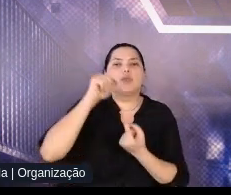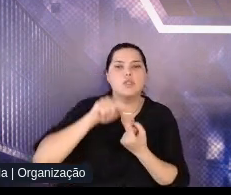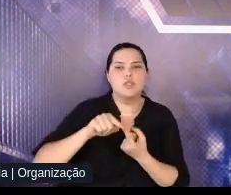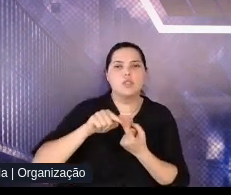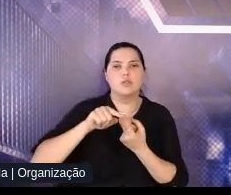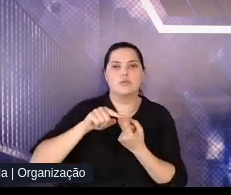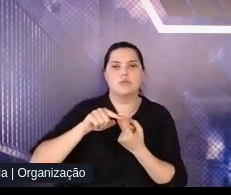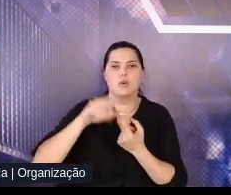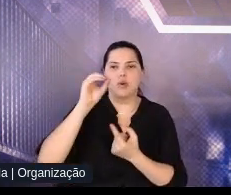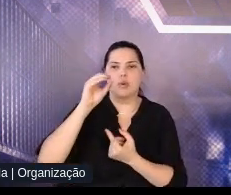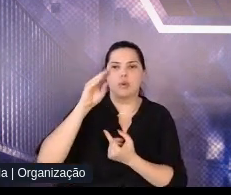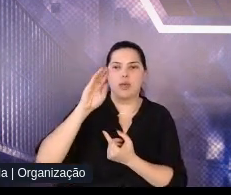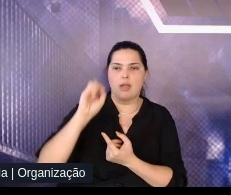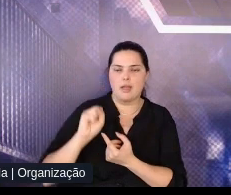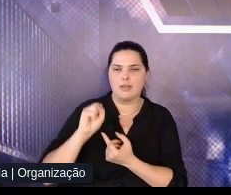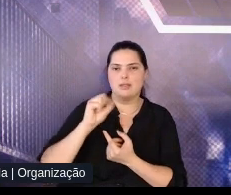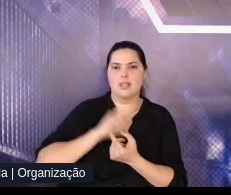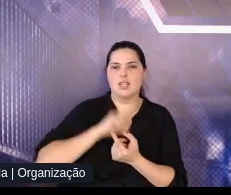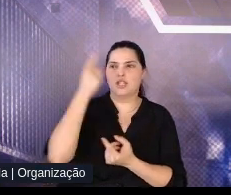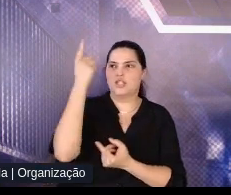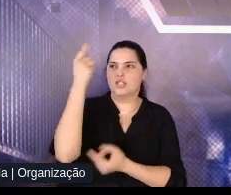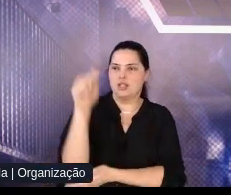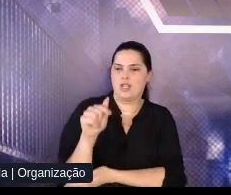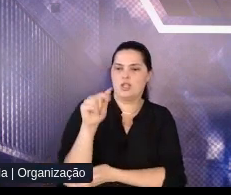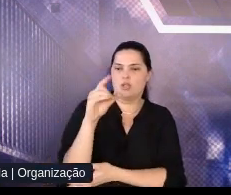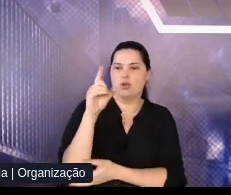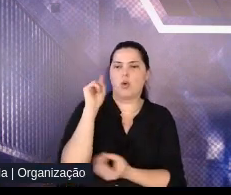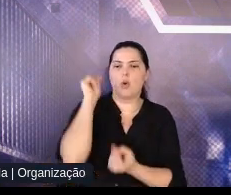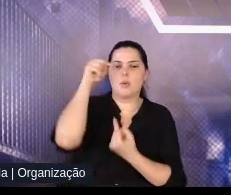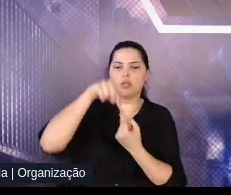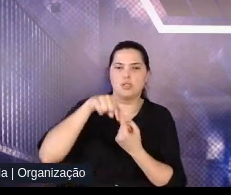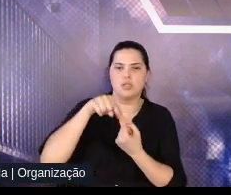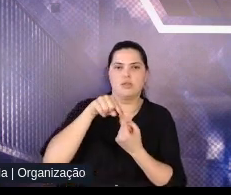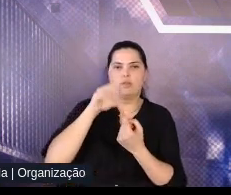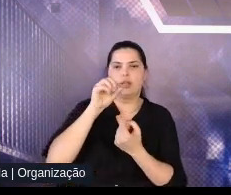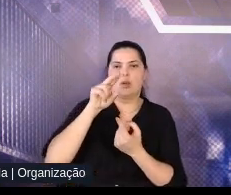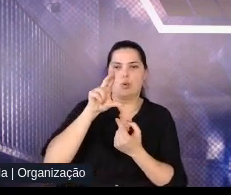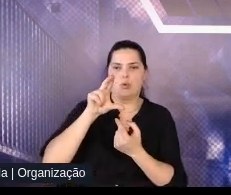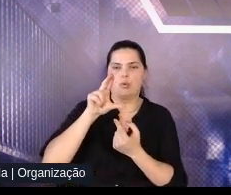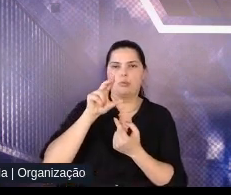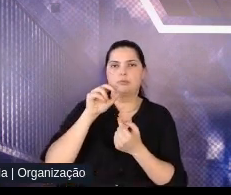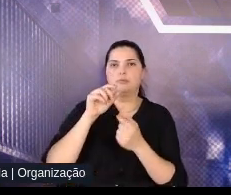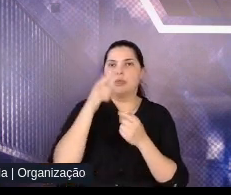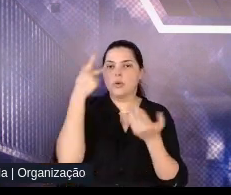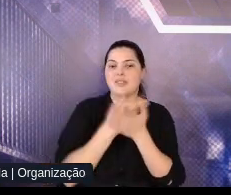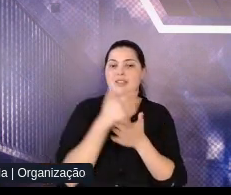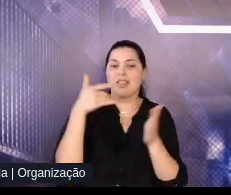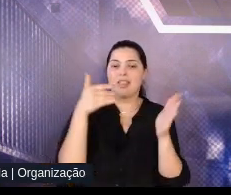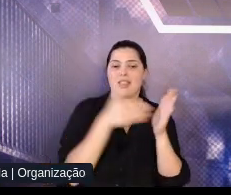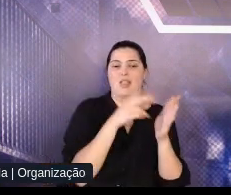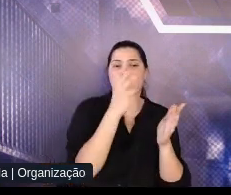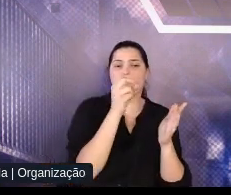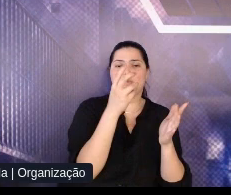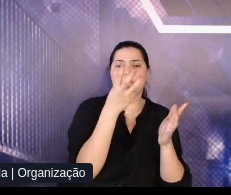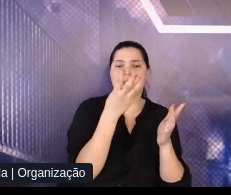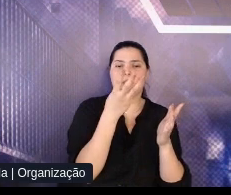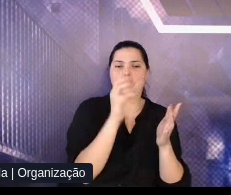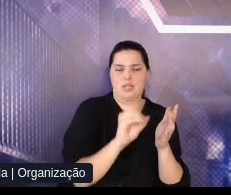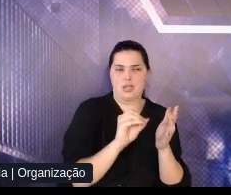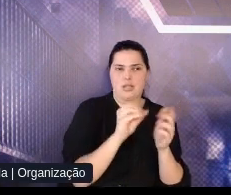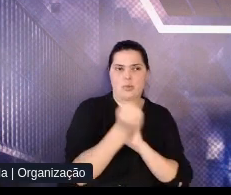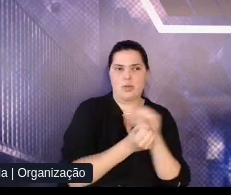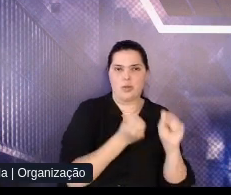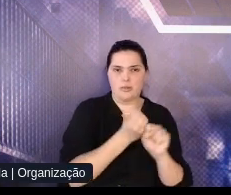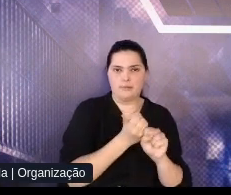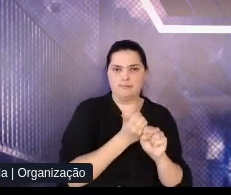as ODS. Nós temos 17 objetivos na agenda da ONU para acontecer até 2030, e um deles, o